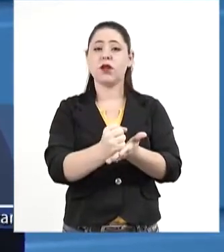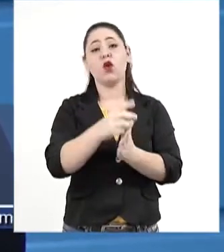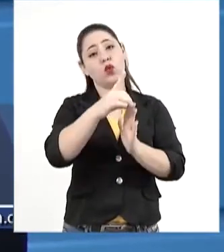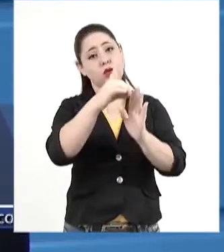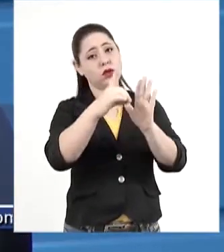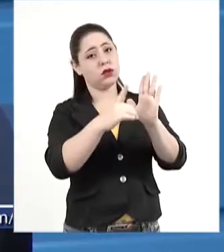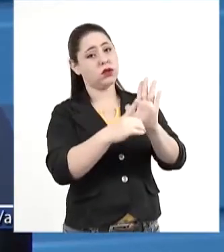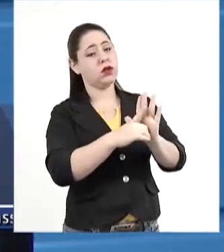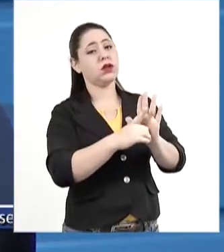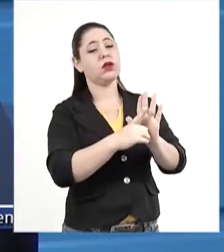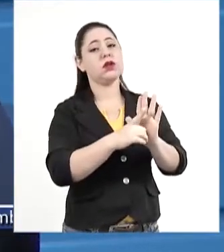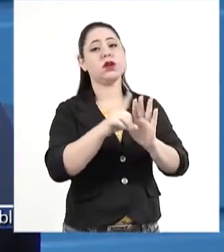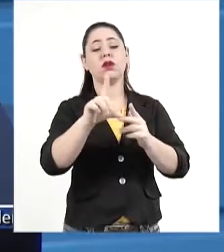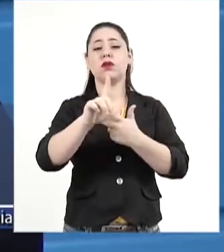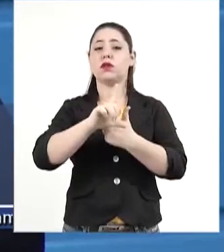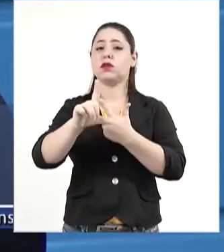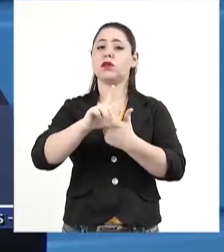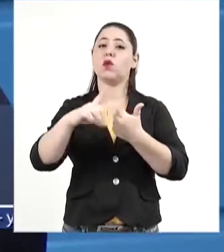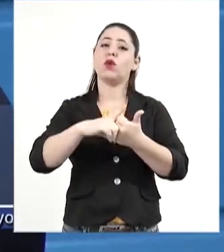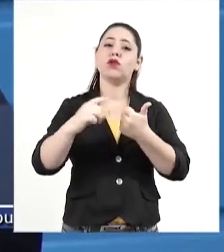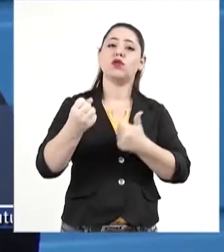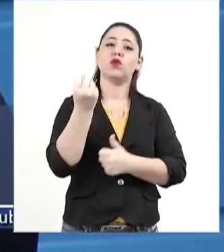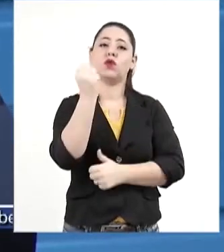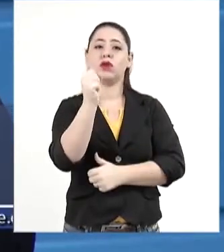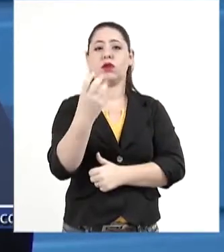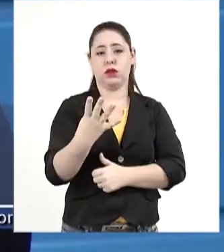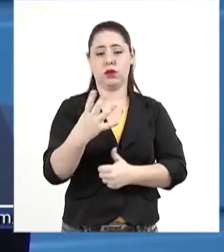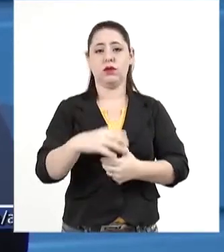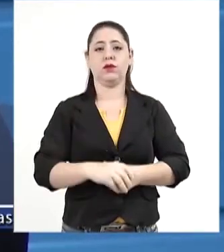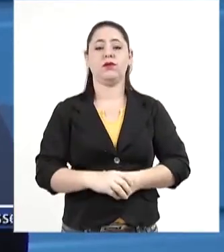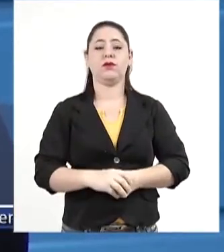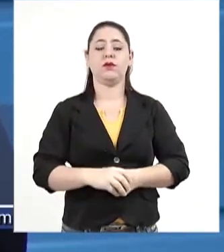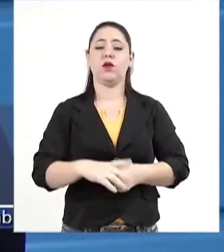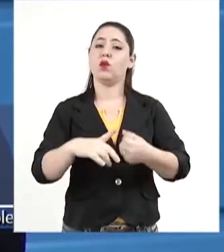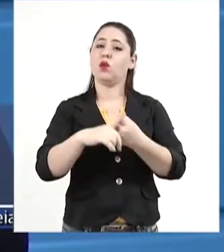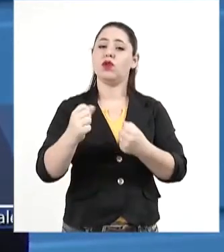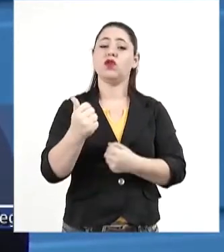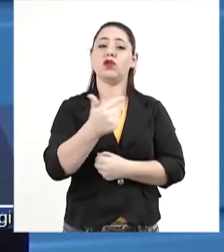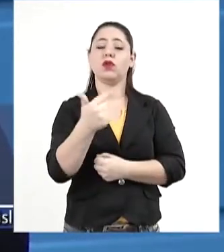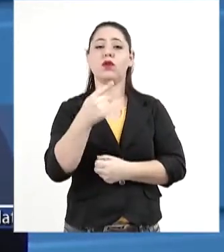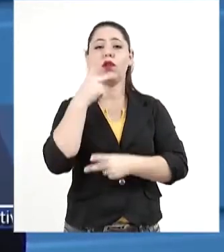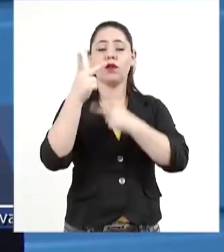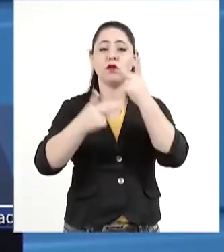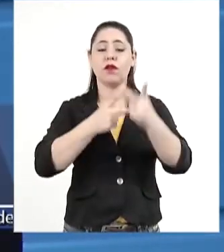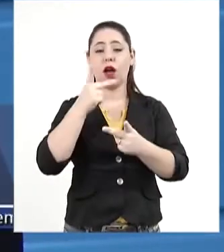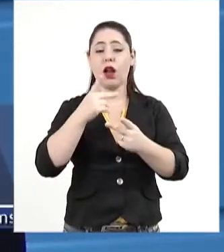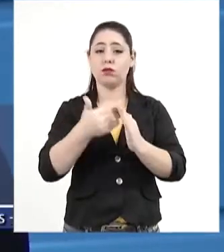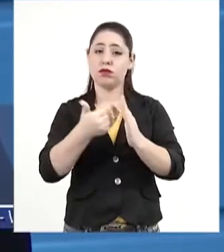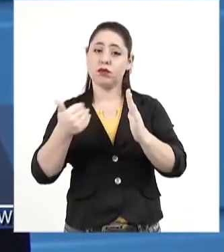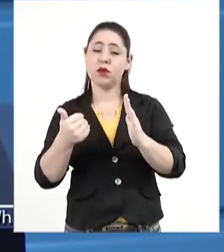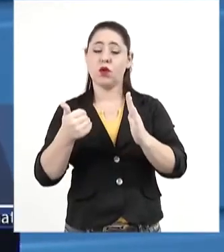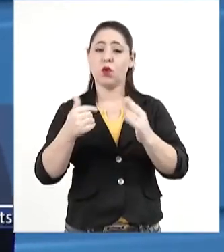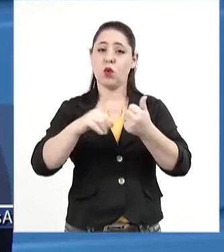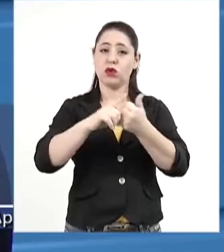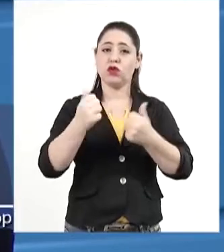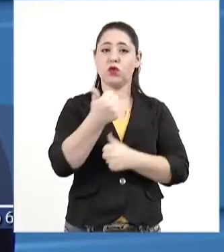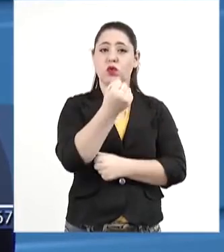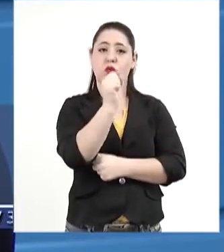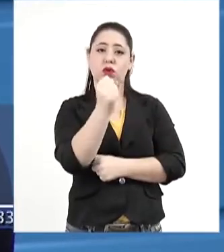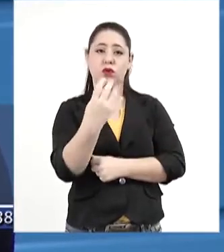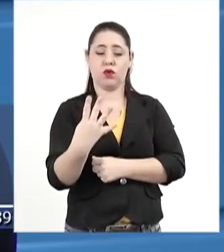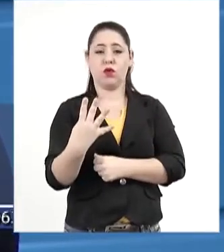decreto legislativo susta o artigo 84 e o artigo 2º diz que fica sustado a aplicação do artigo 184